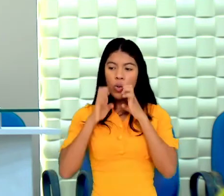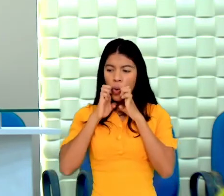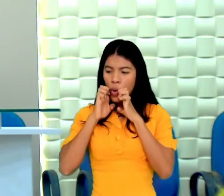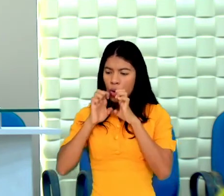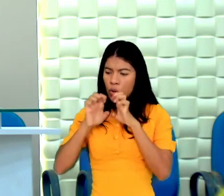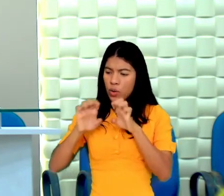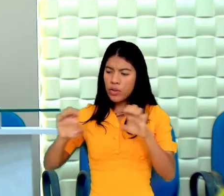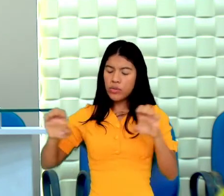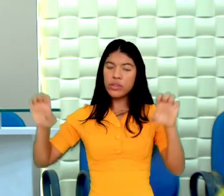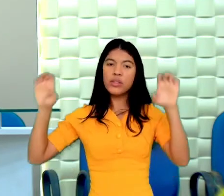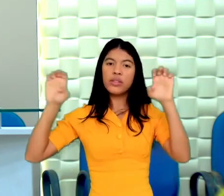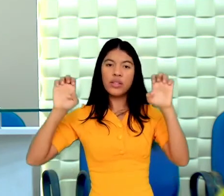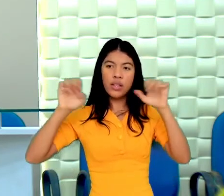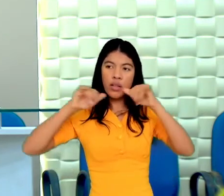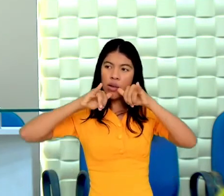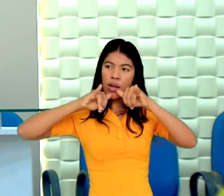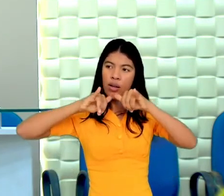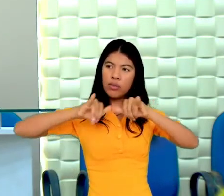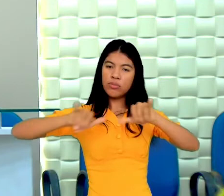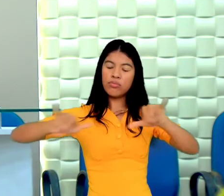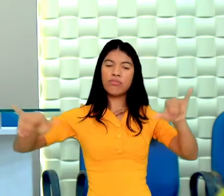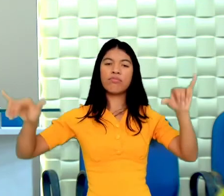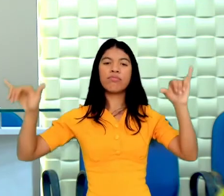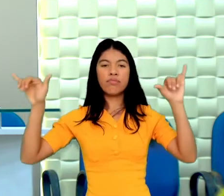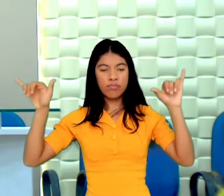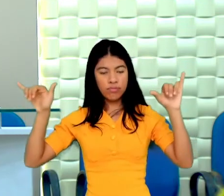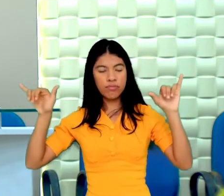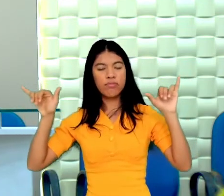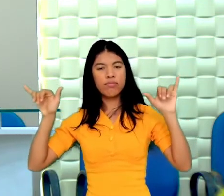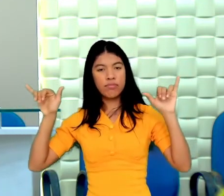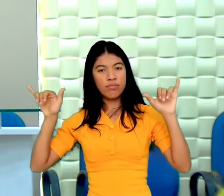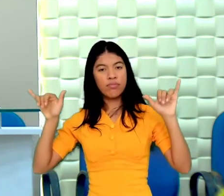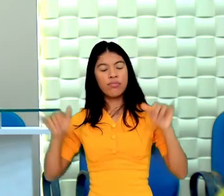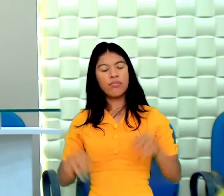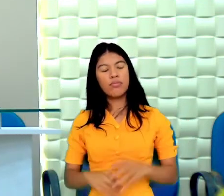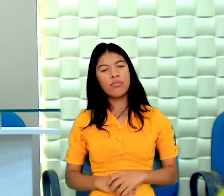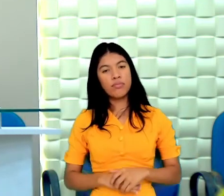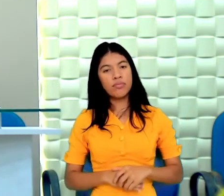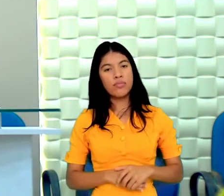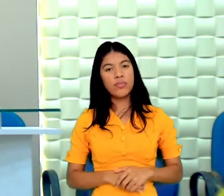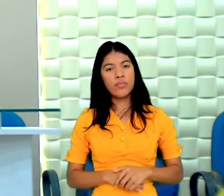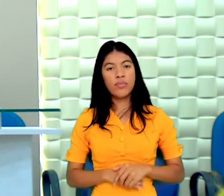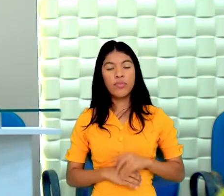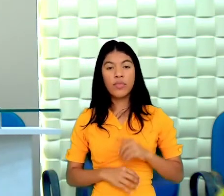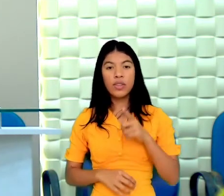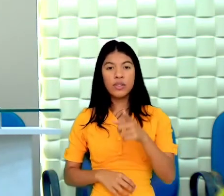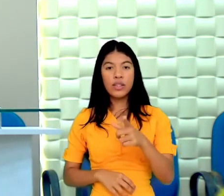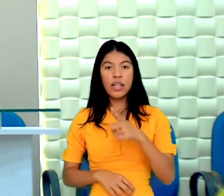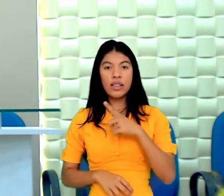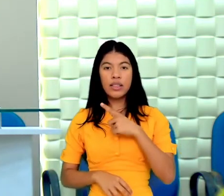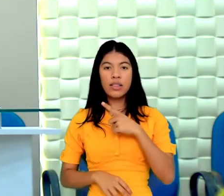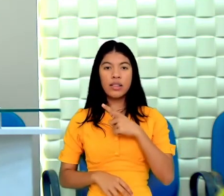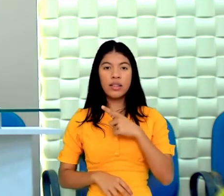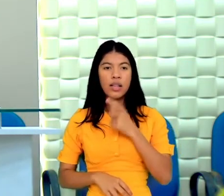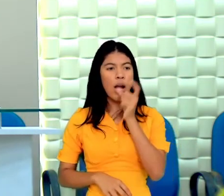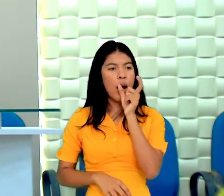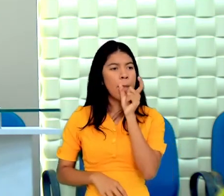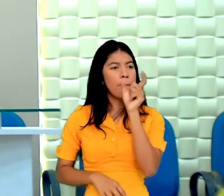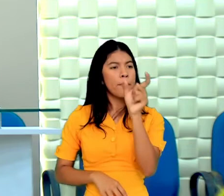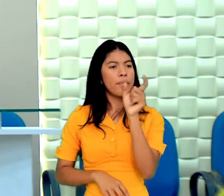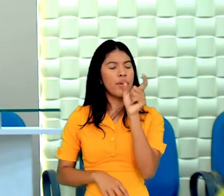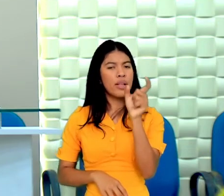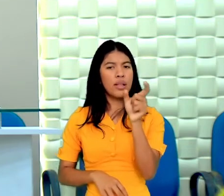Você tem a palavra de Deus para falar às pessoas. Você tem uma palavra de alerta para